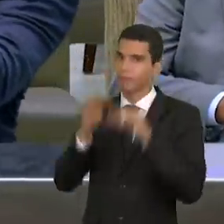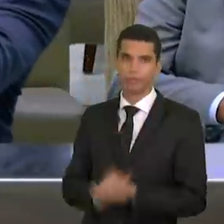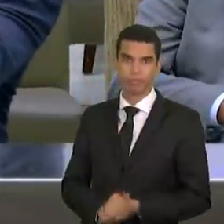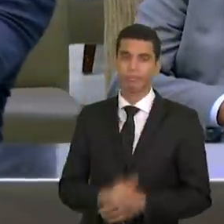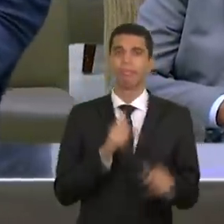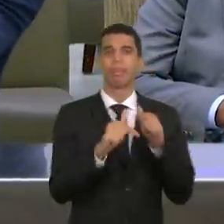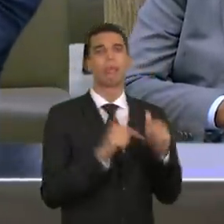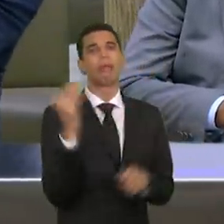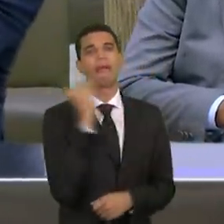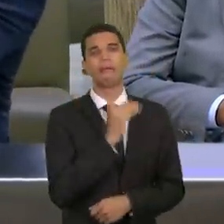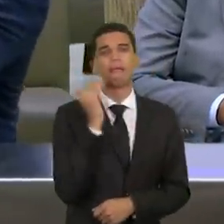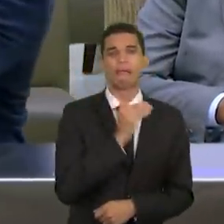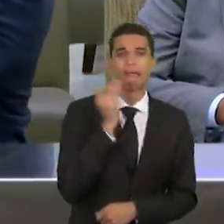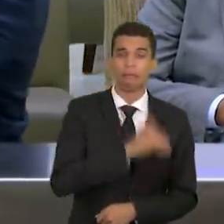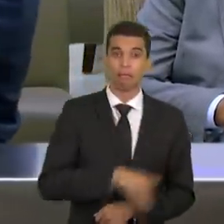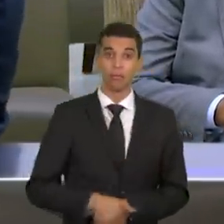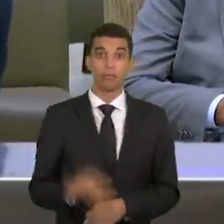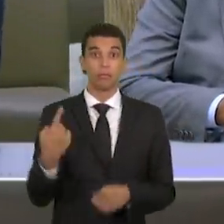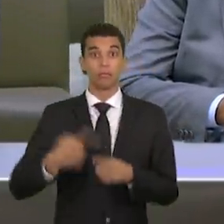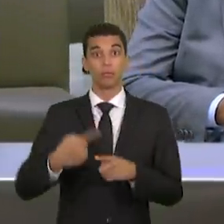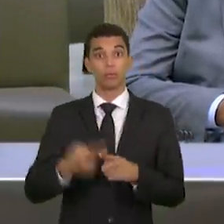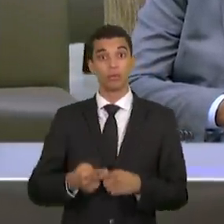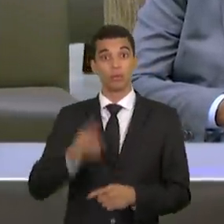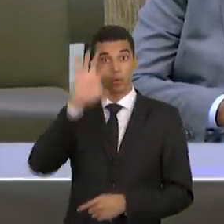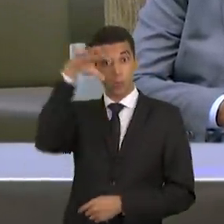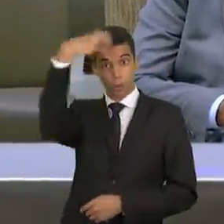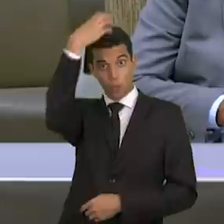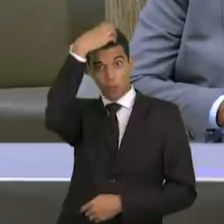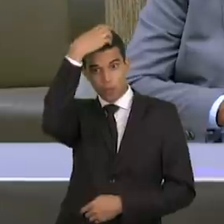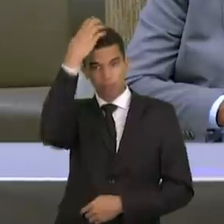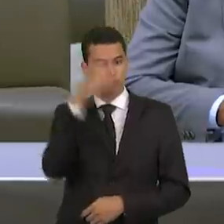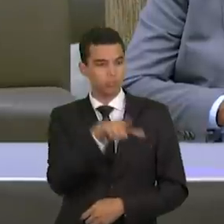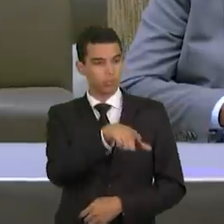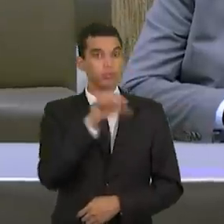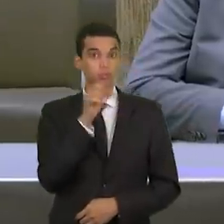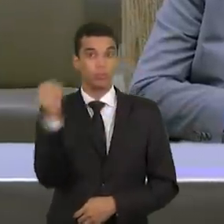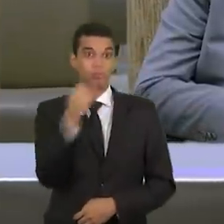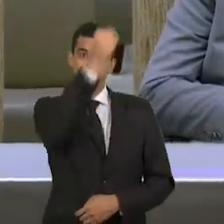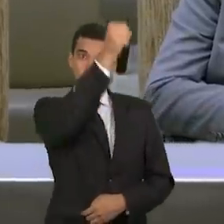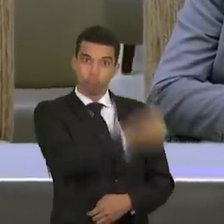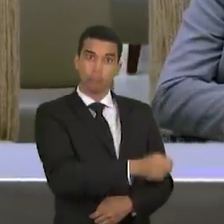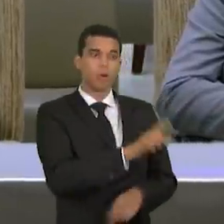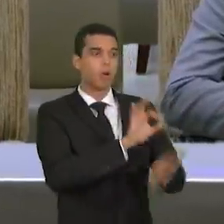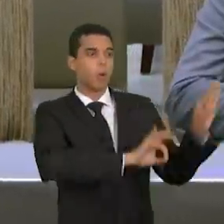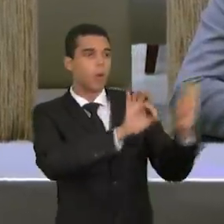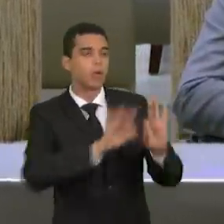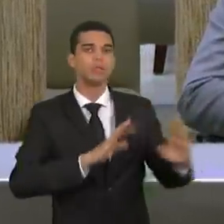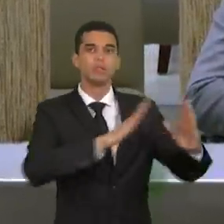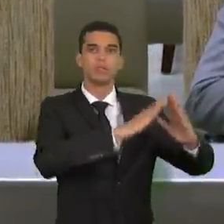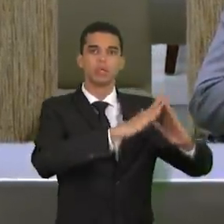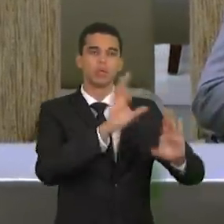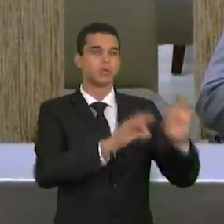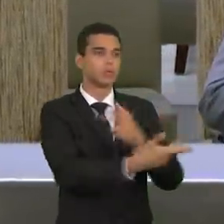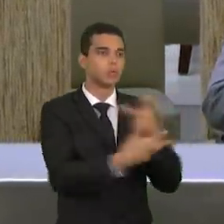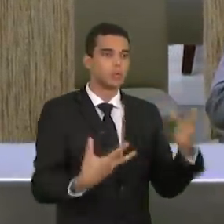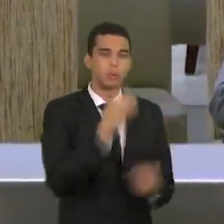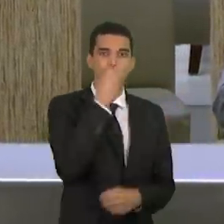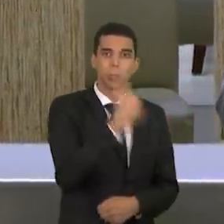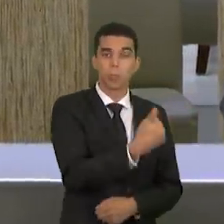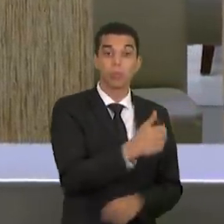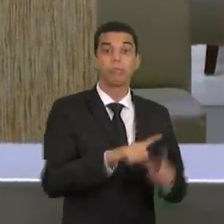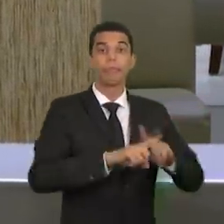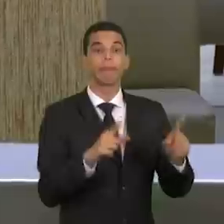galgaram altas posições no reino. Porque no 48, o Senhor está dizendo que a quem é dado